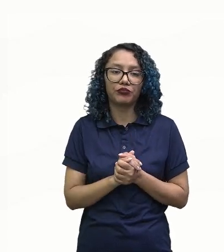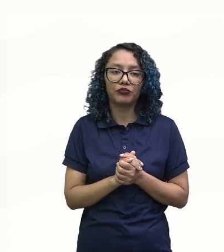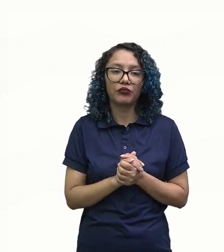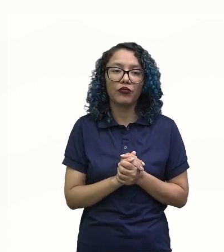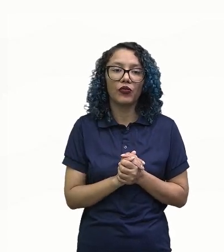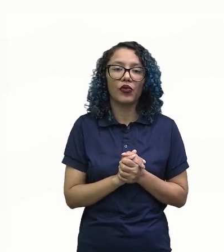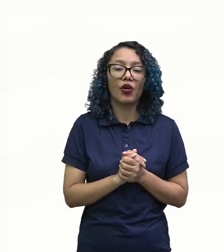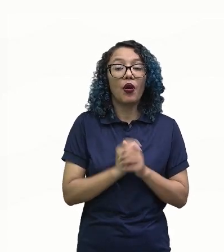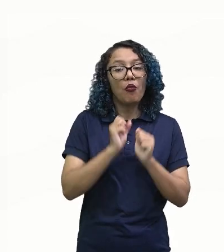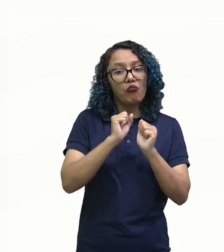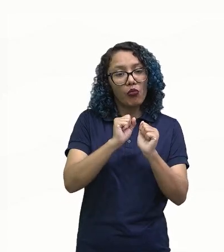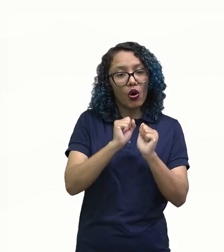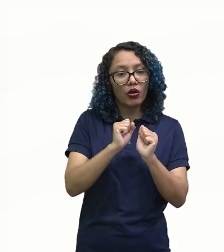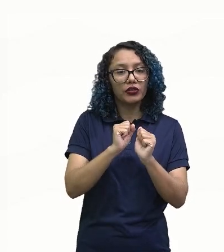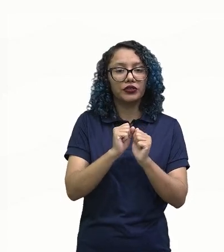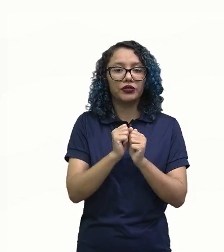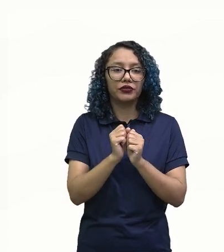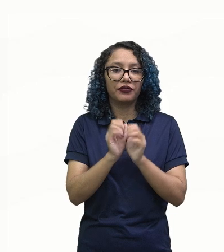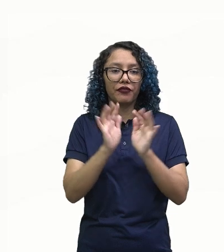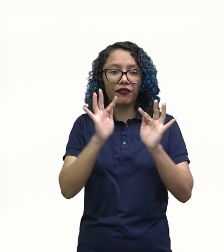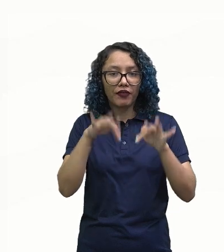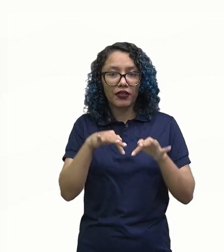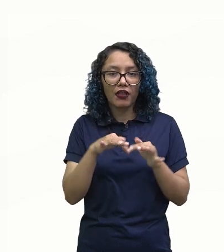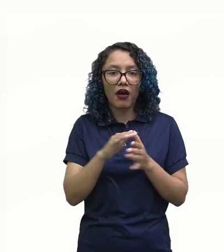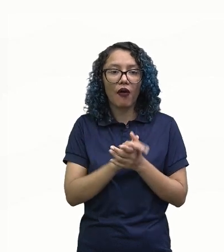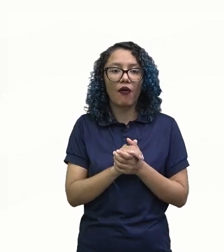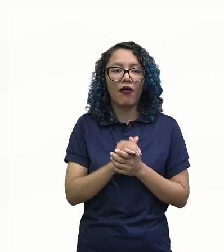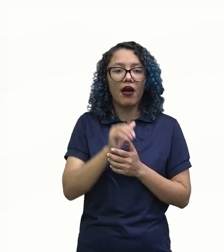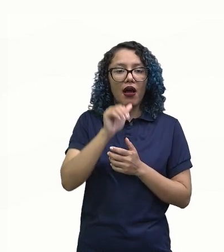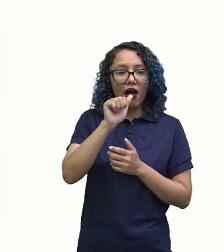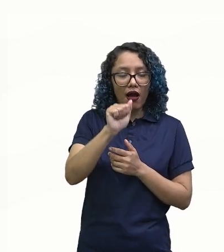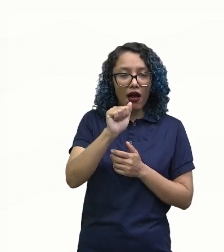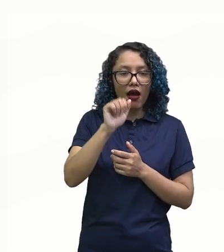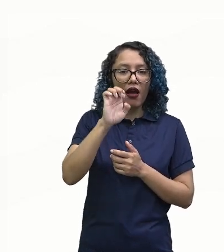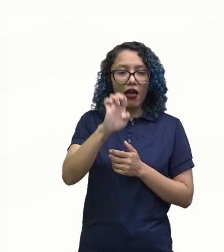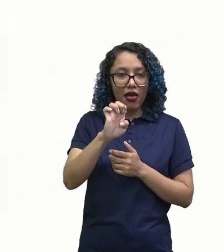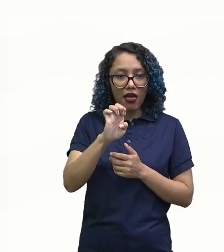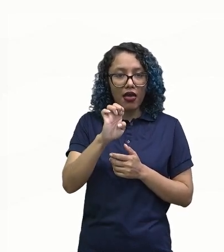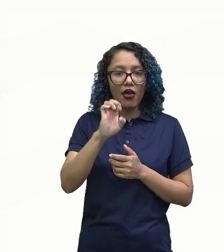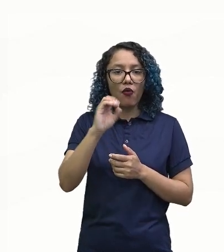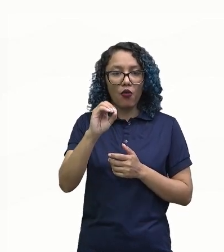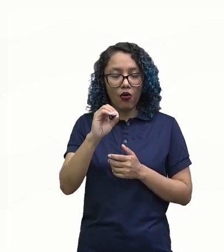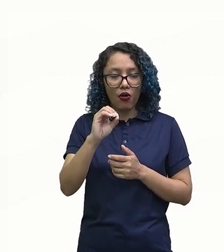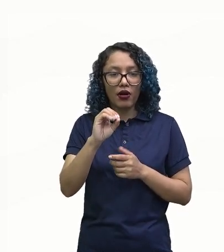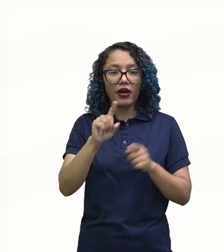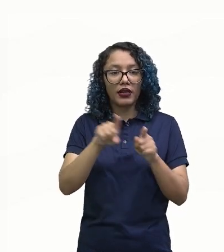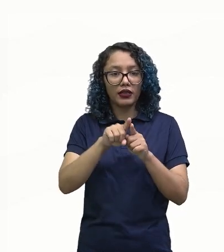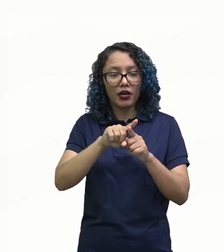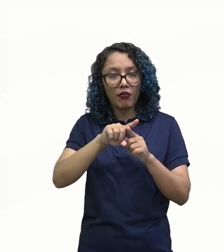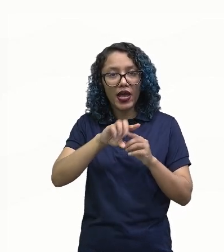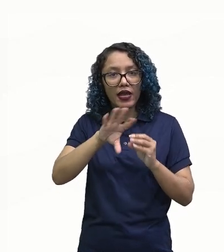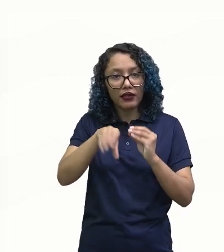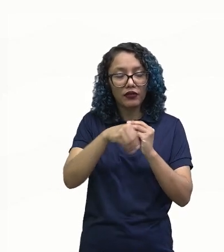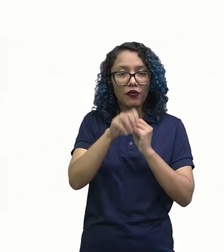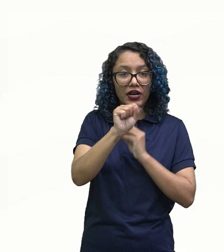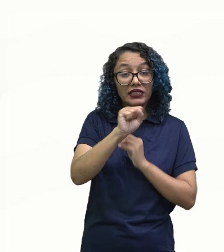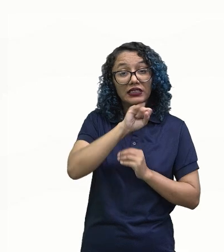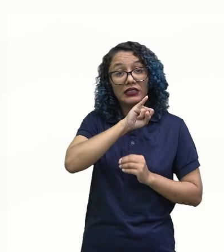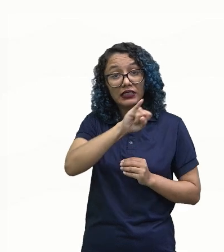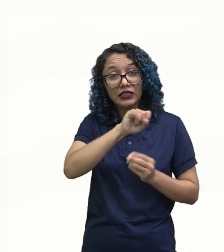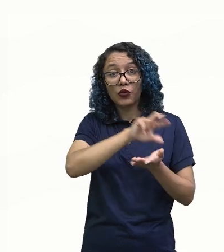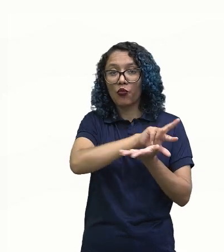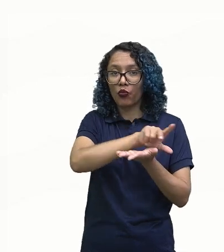terminados em A, E e O, novamente, acompanhado do S quando ele fizer o